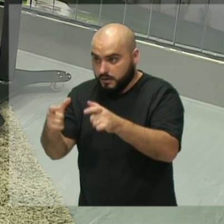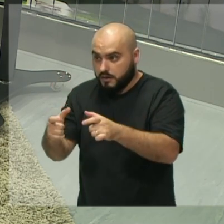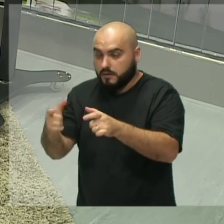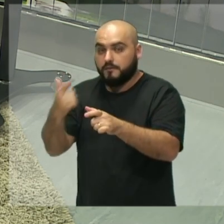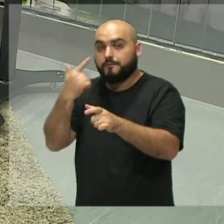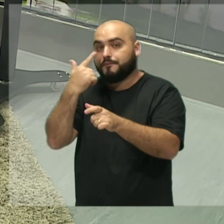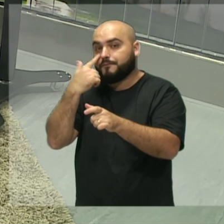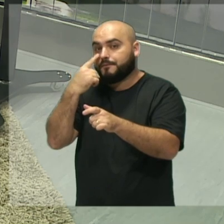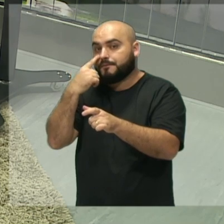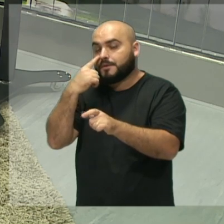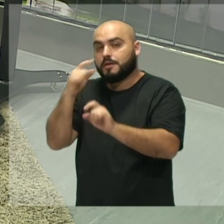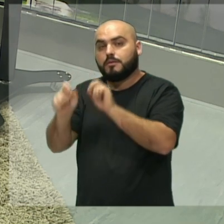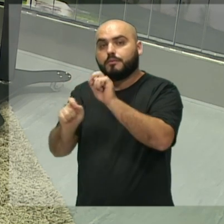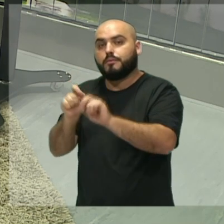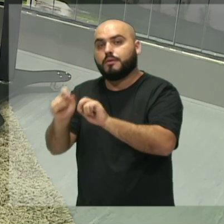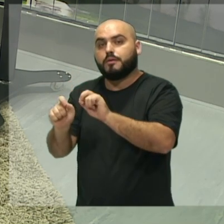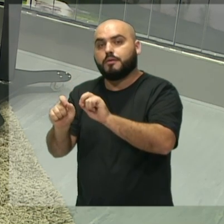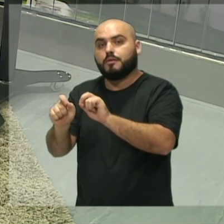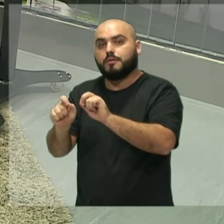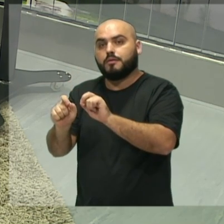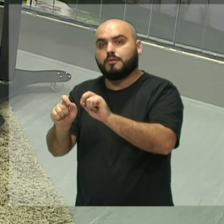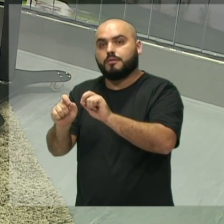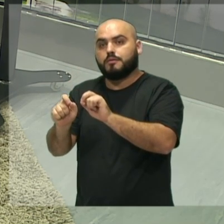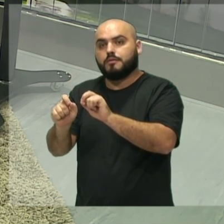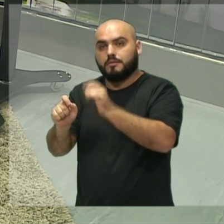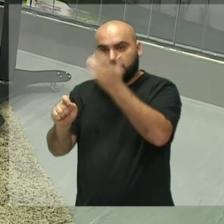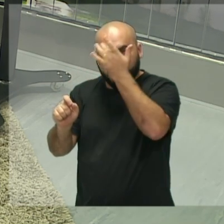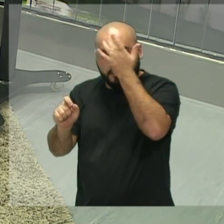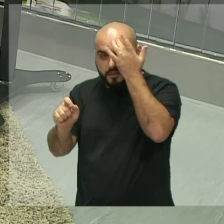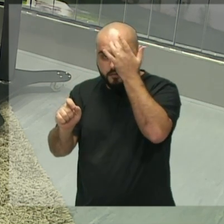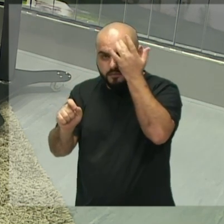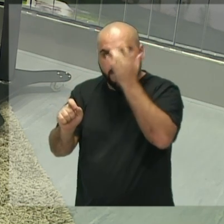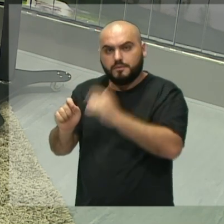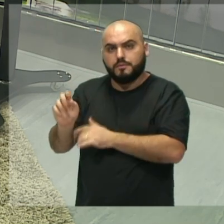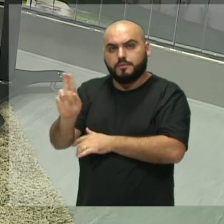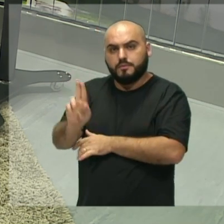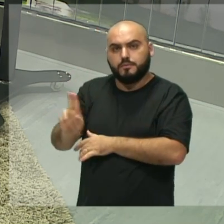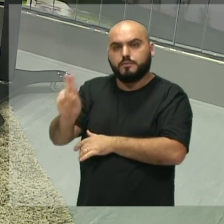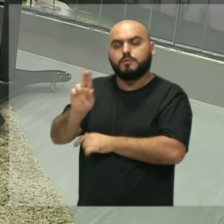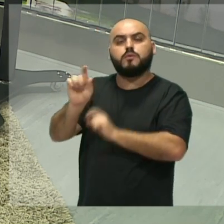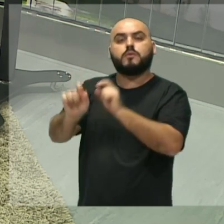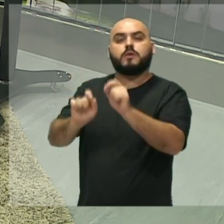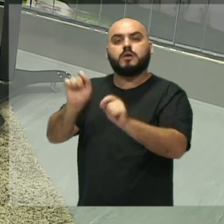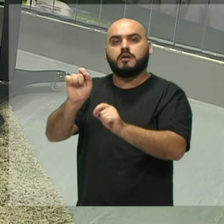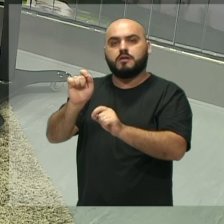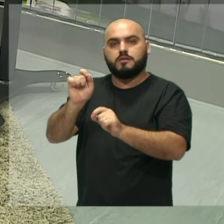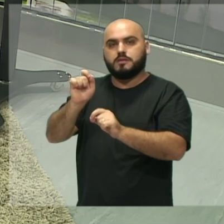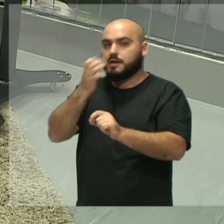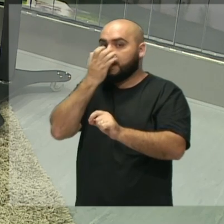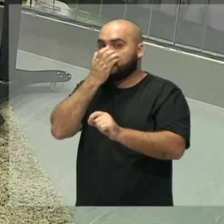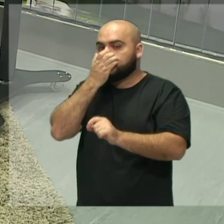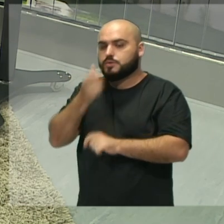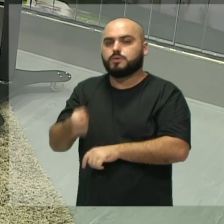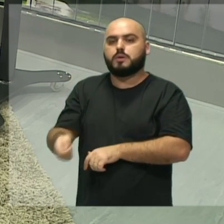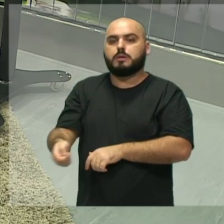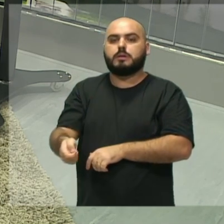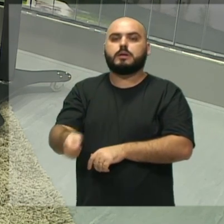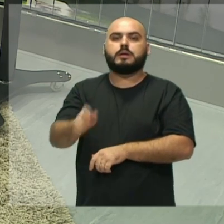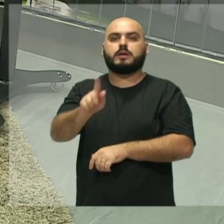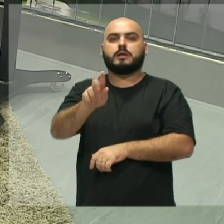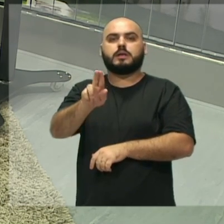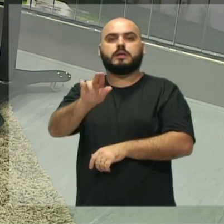se deparava com um usuário de cão-guia ou com alguém que estava realizando